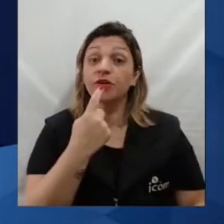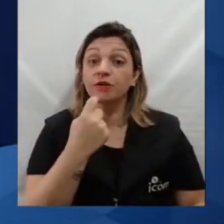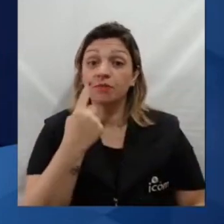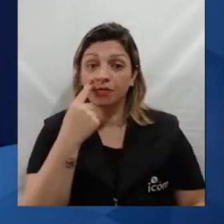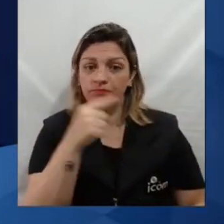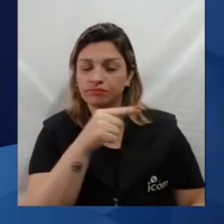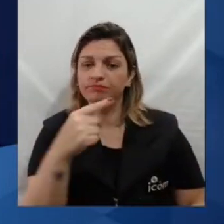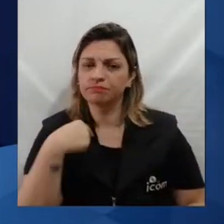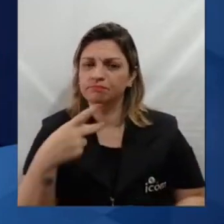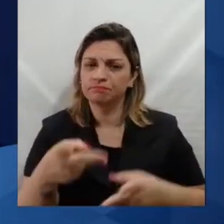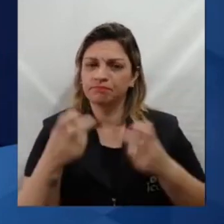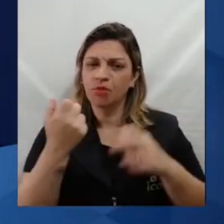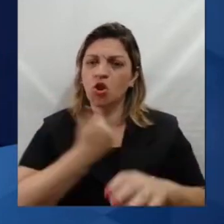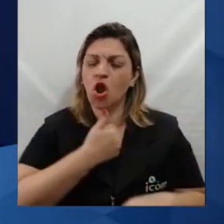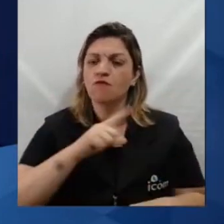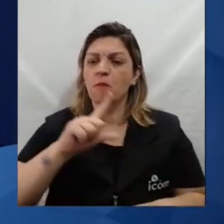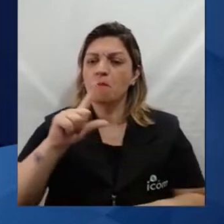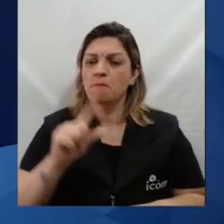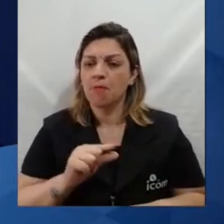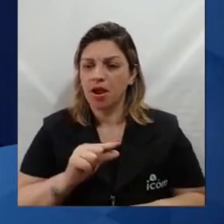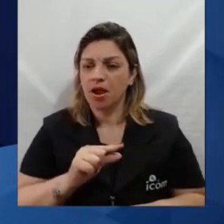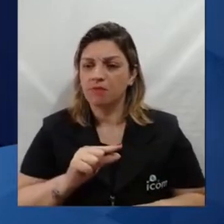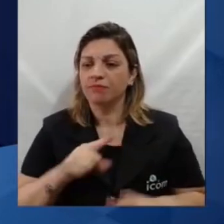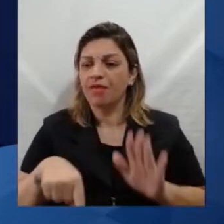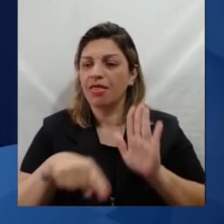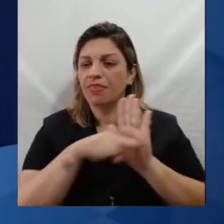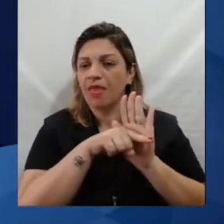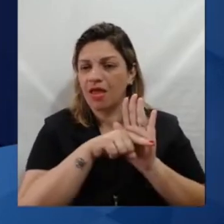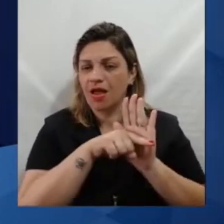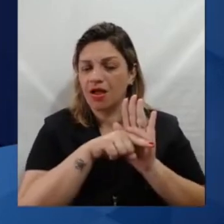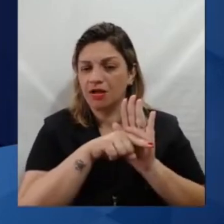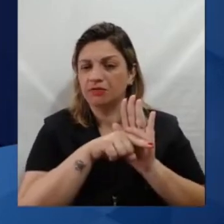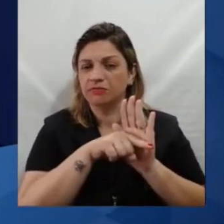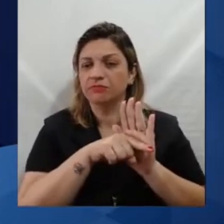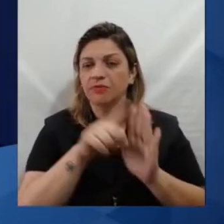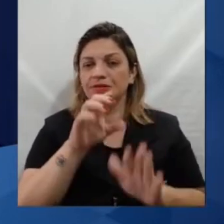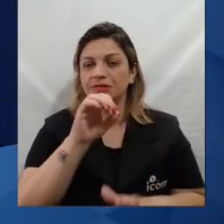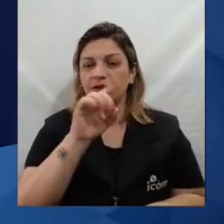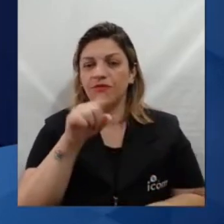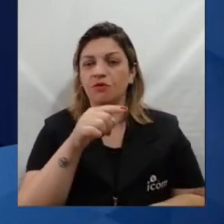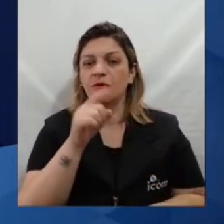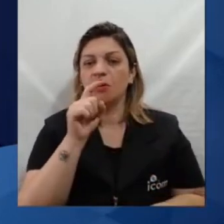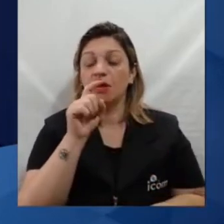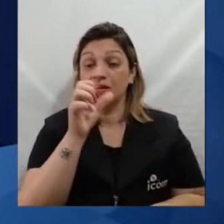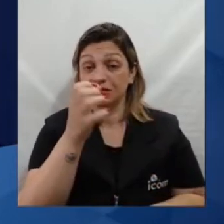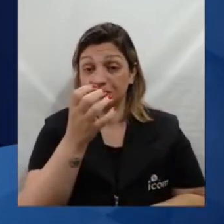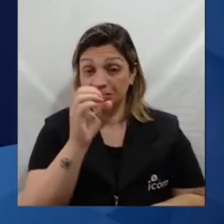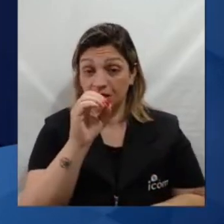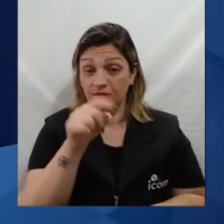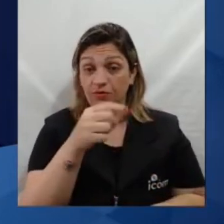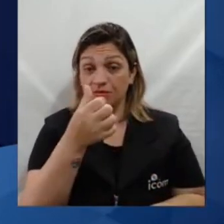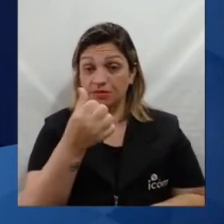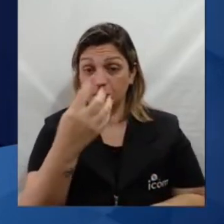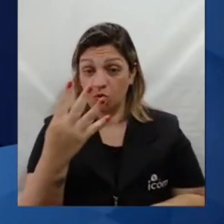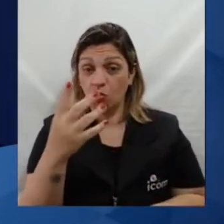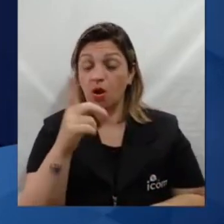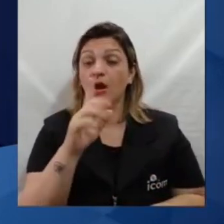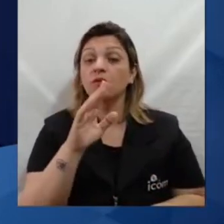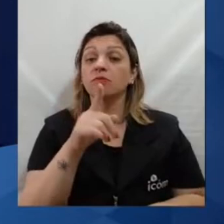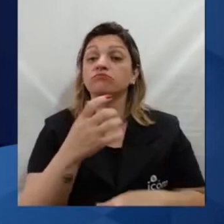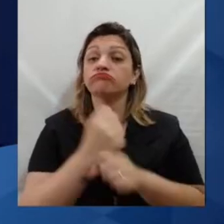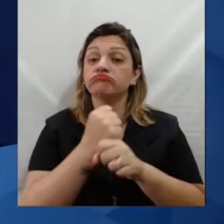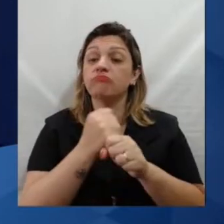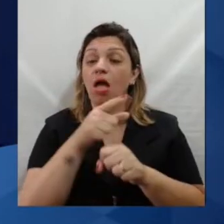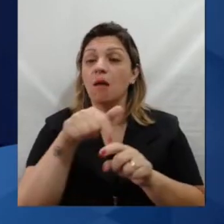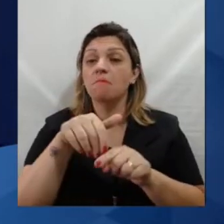foi menor, foi negativa, sendo 0,64, sendo que esse score foi, então, menor do que